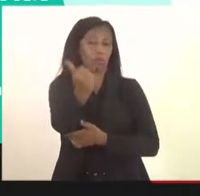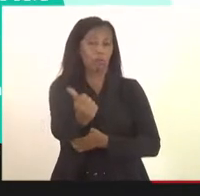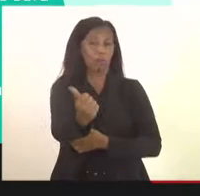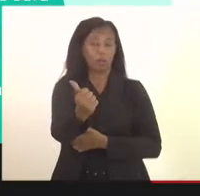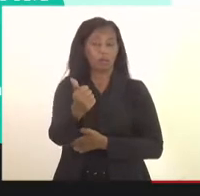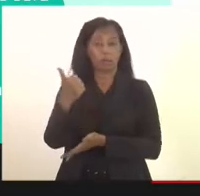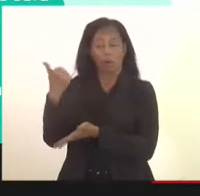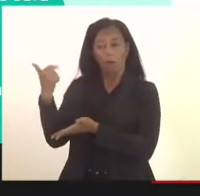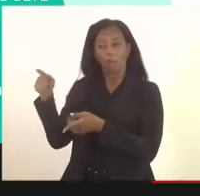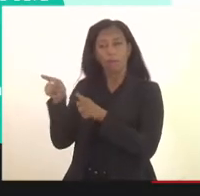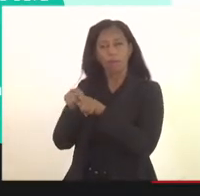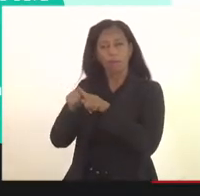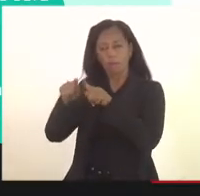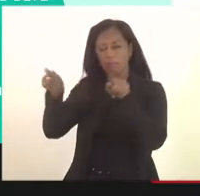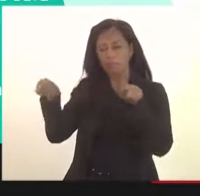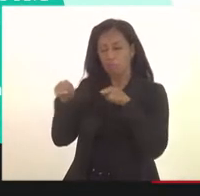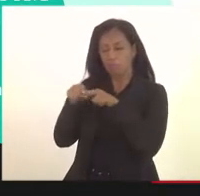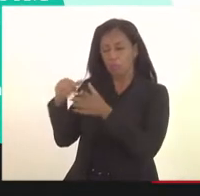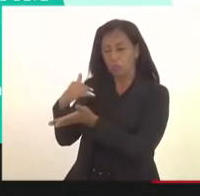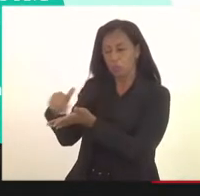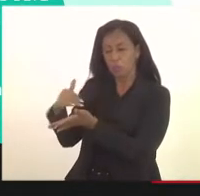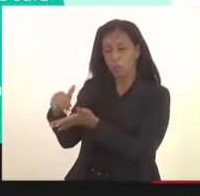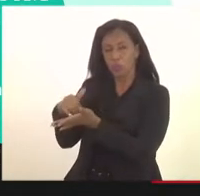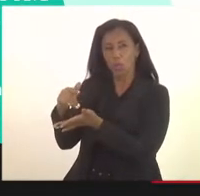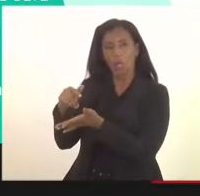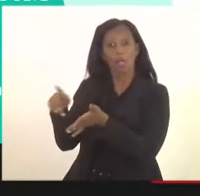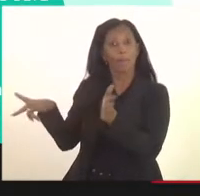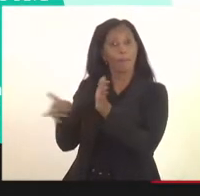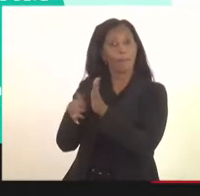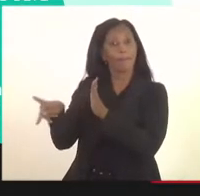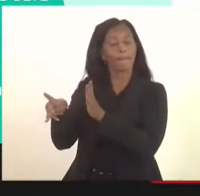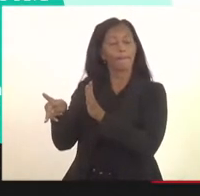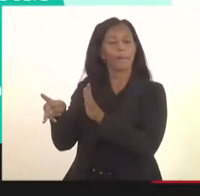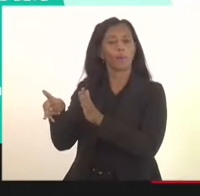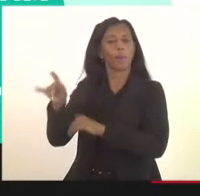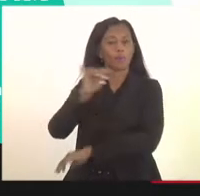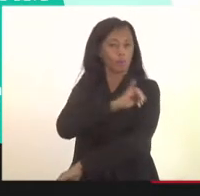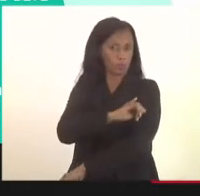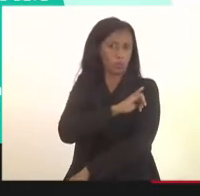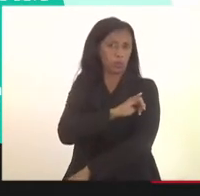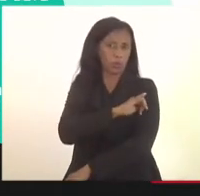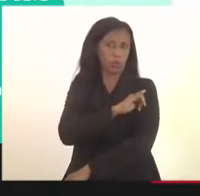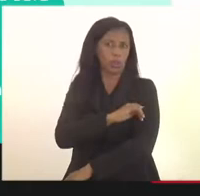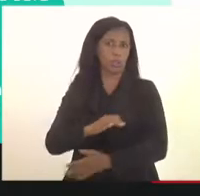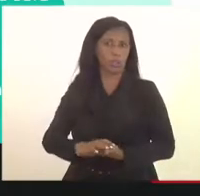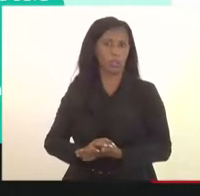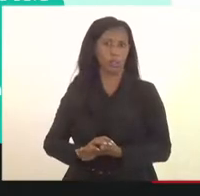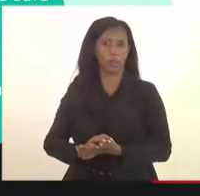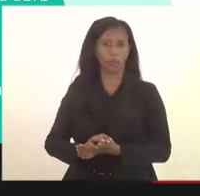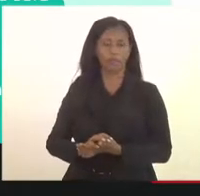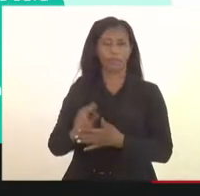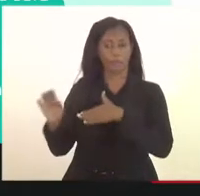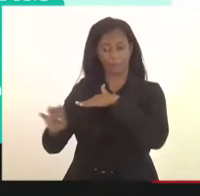escritório da Petronas também já está montado no Rio de Janeiro, mas por conta da Covid ele não está operacional